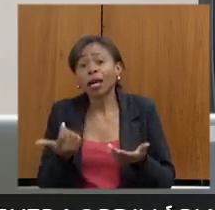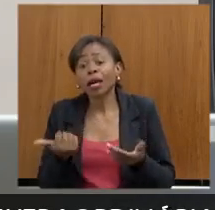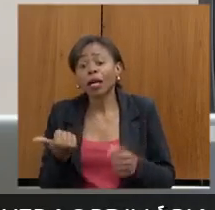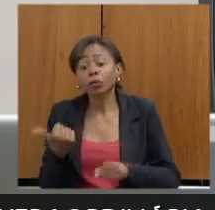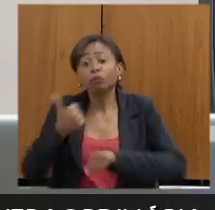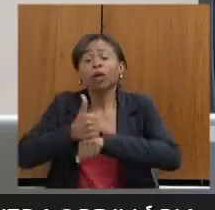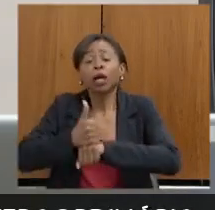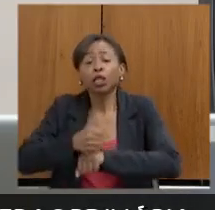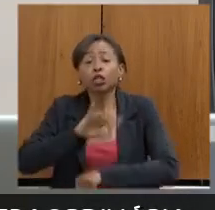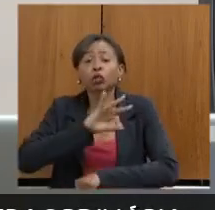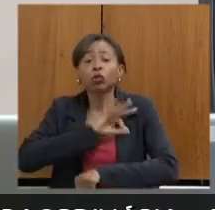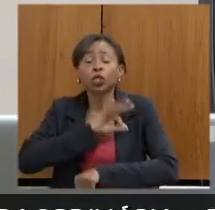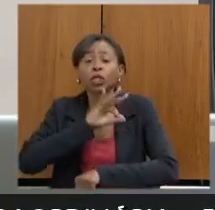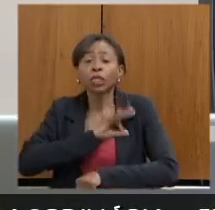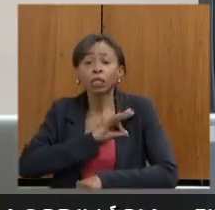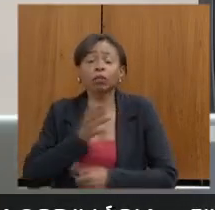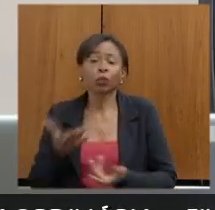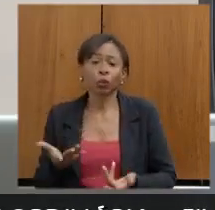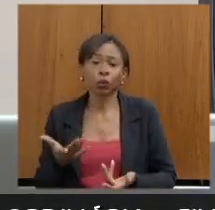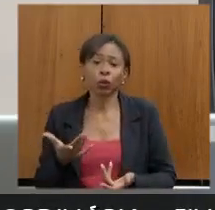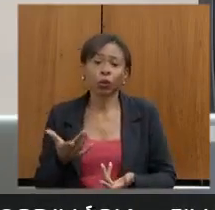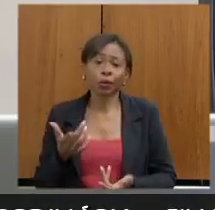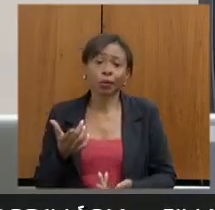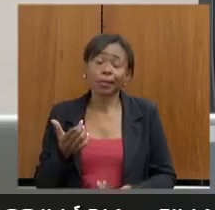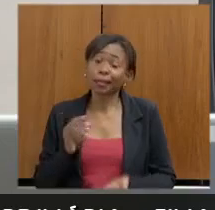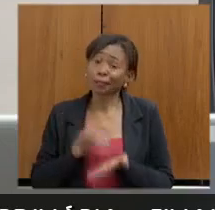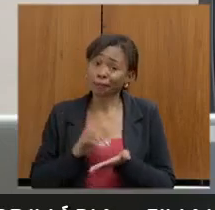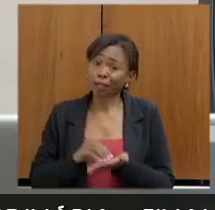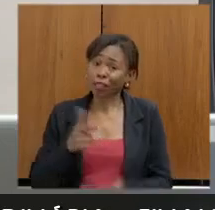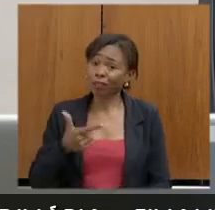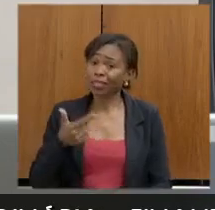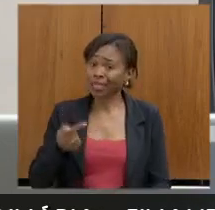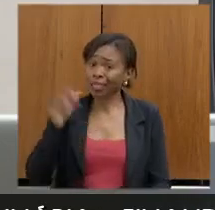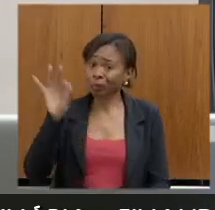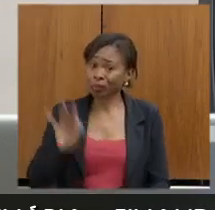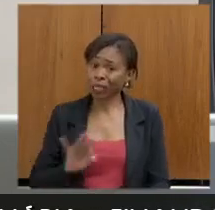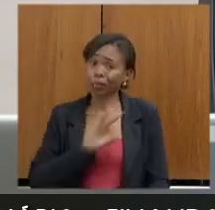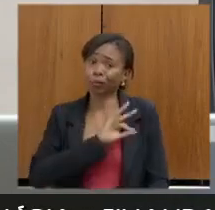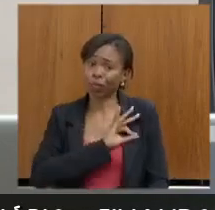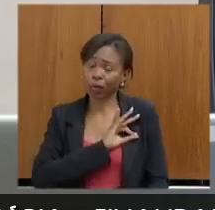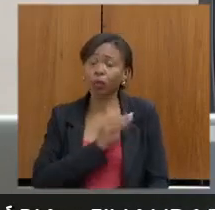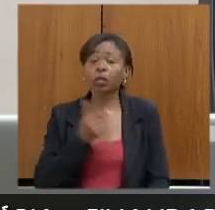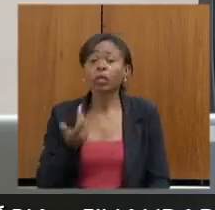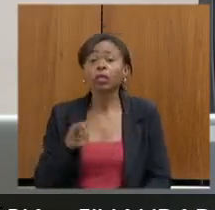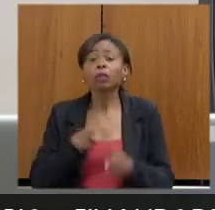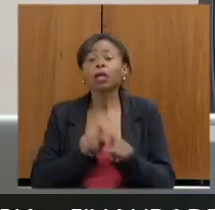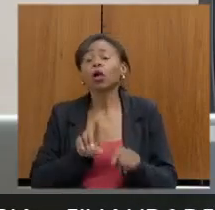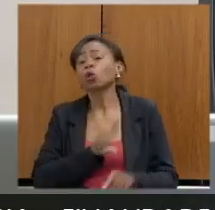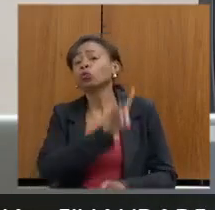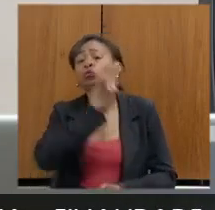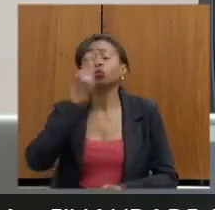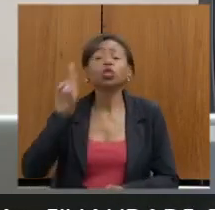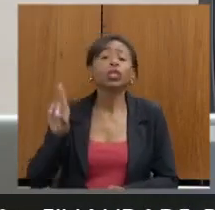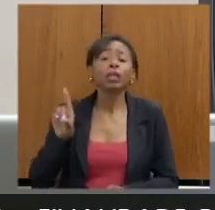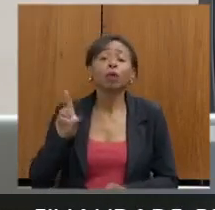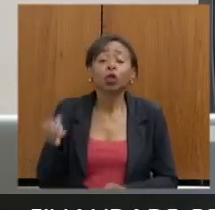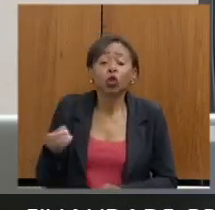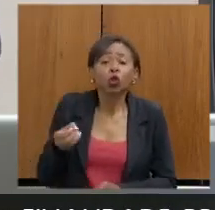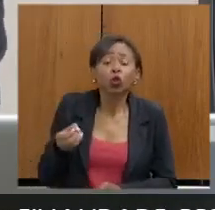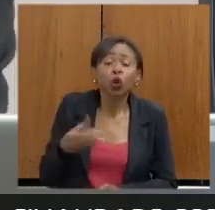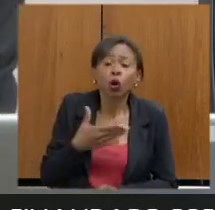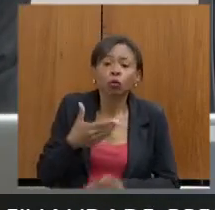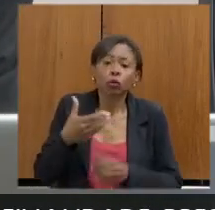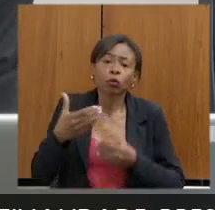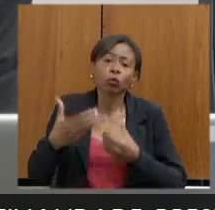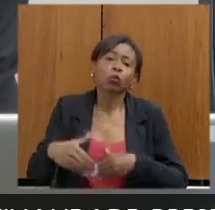o déficit de policiais militares da hora de 27 por cento Qual a previsão do cronograma para os novos concursos públicos